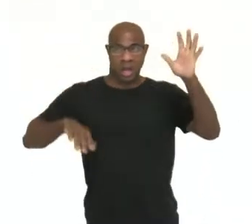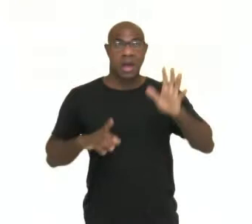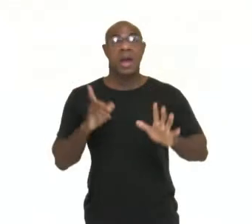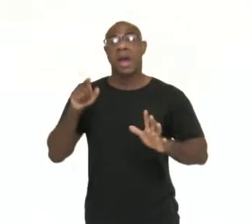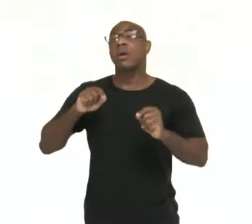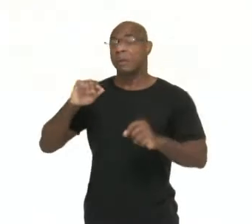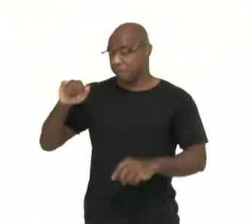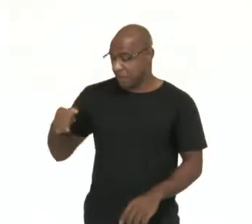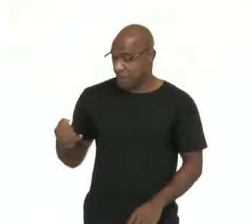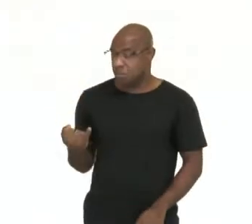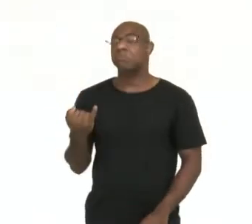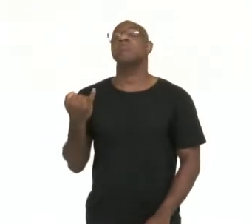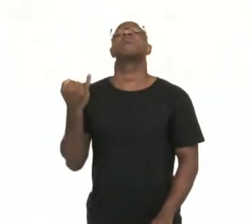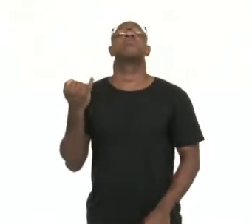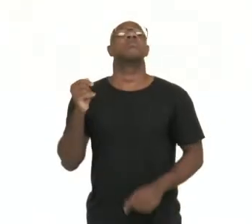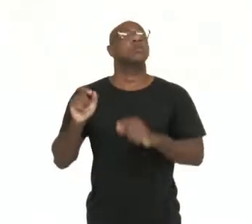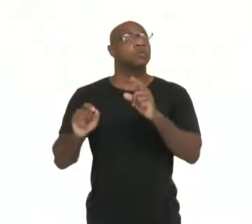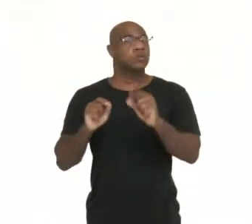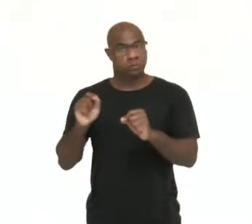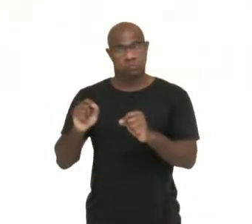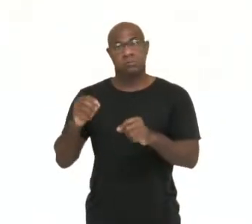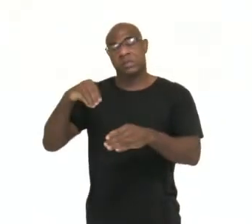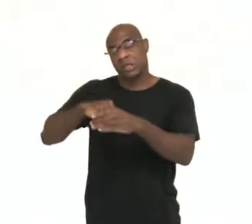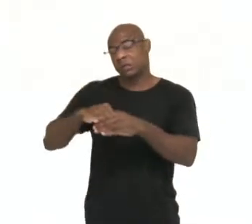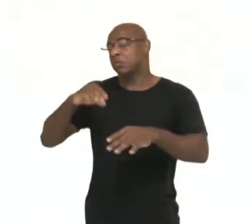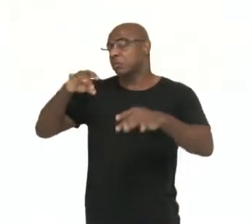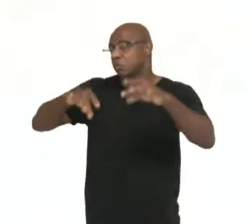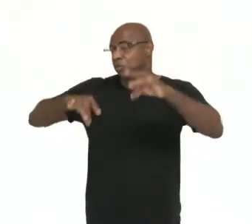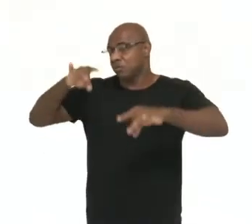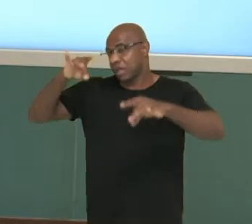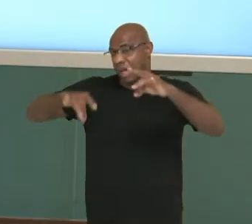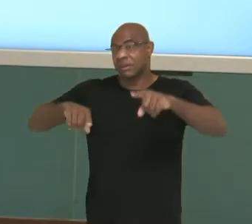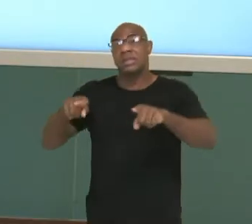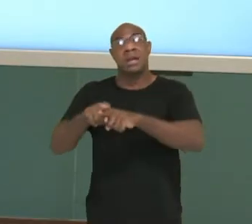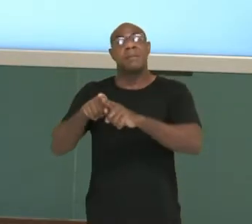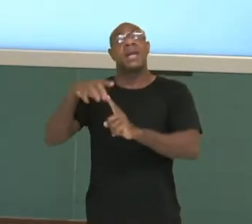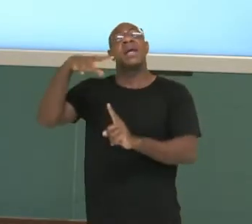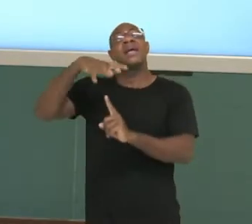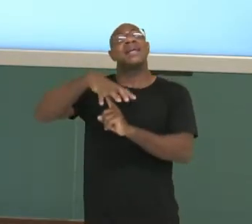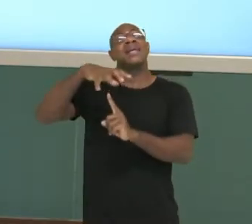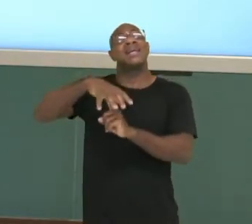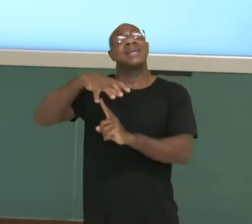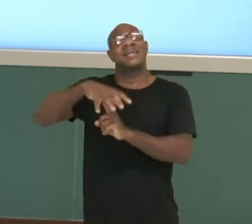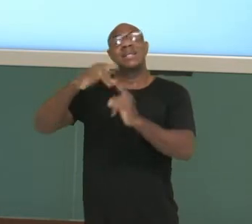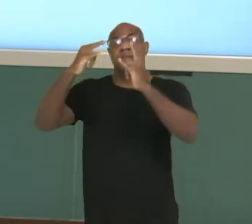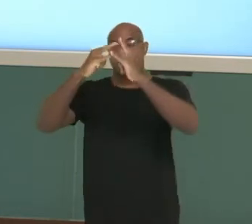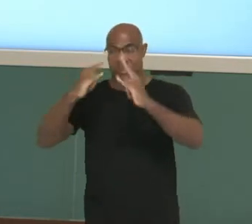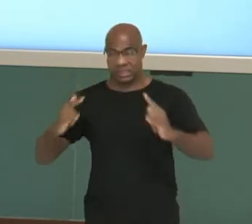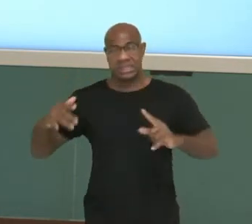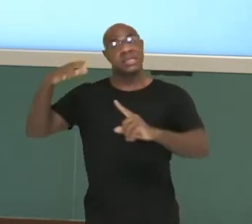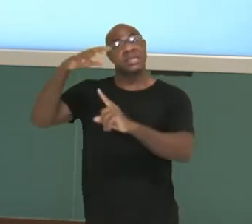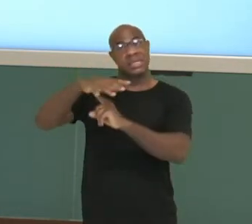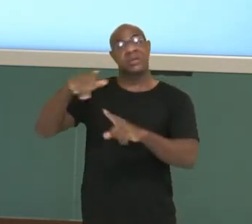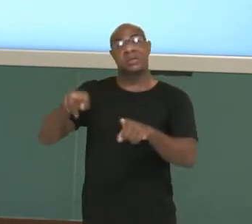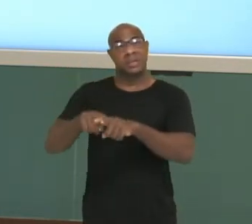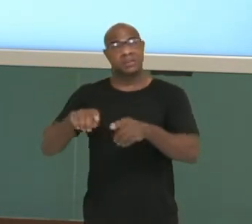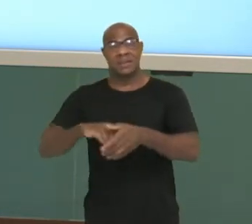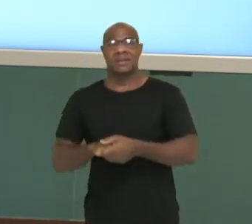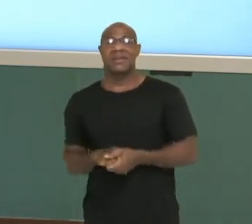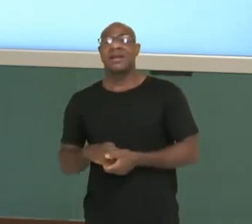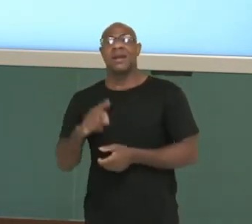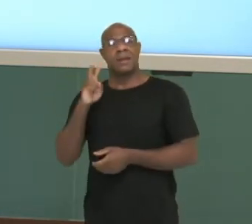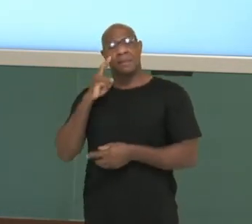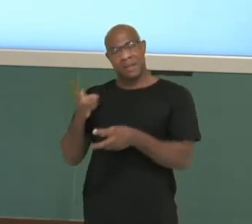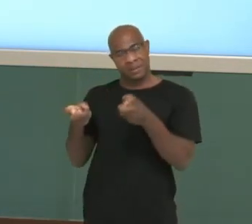mais importantes de atuação no teatro e no circo. No circo é muito comum, né? A gente vê ali mímicas